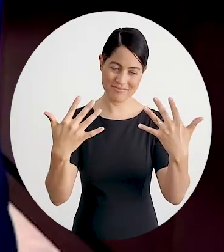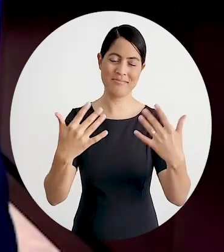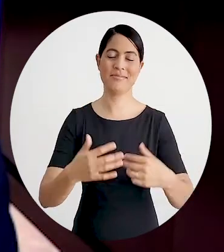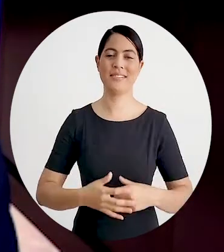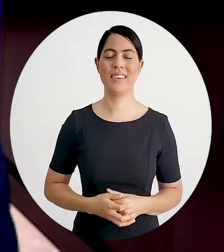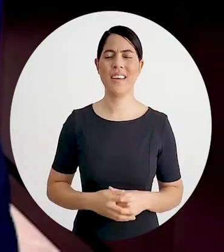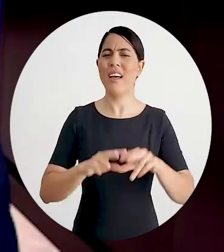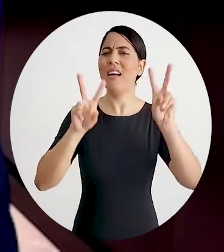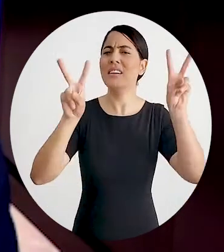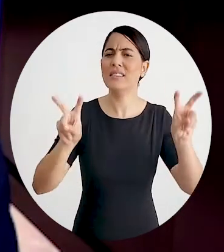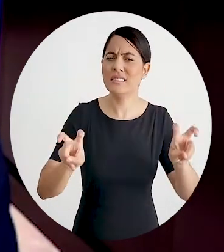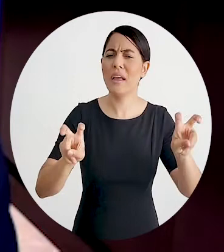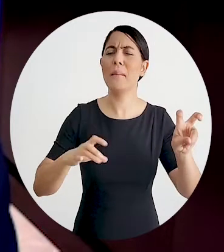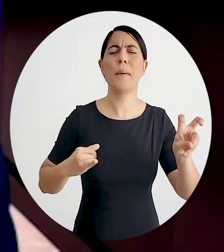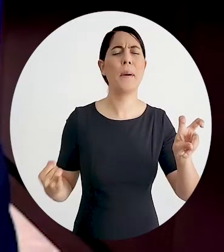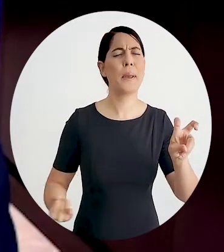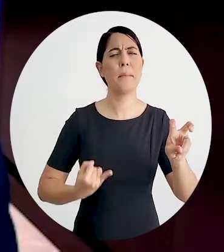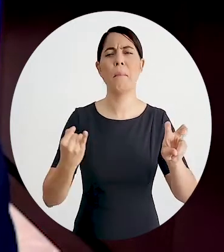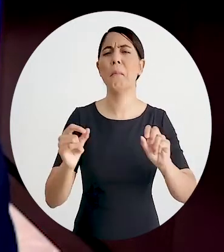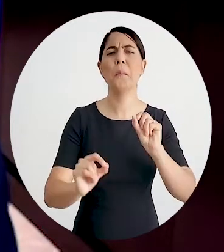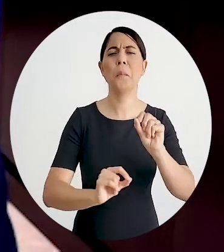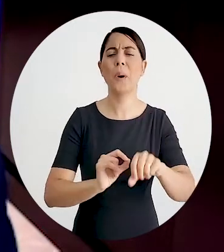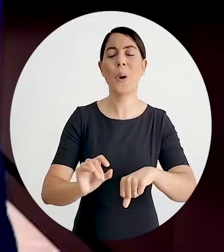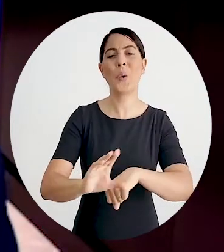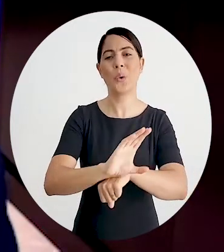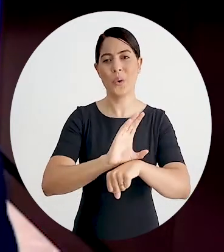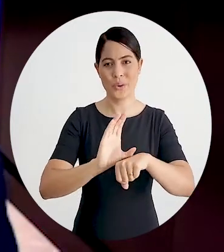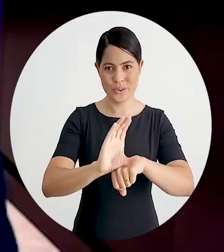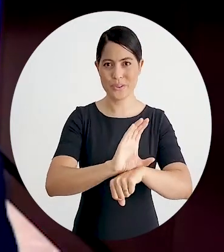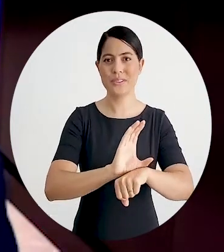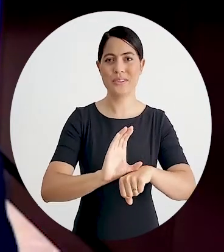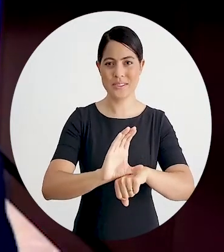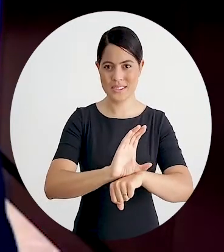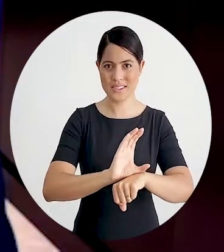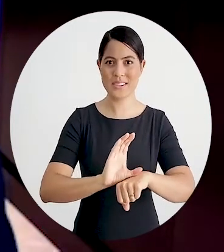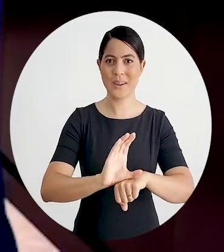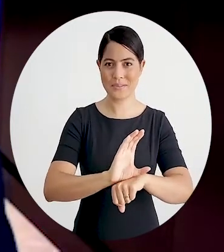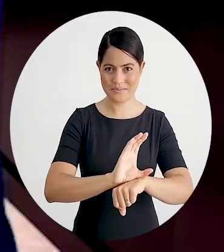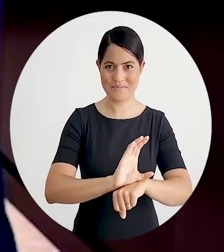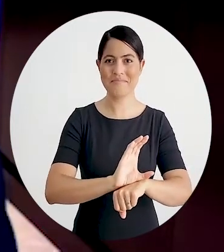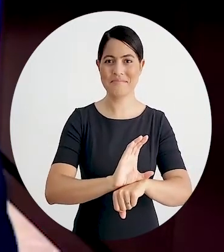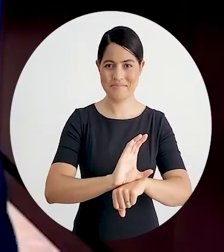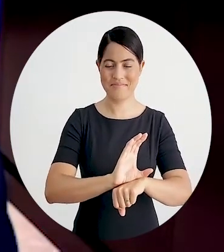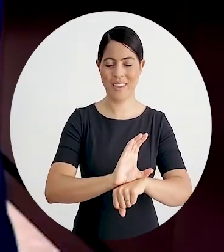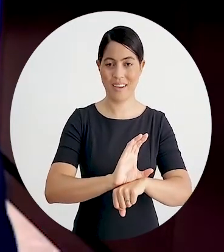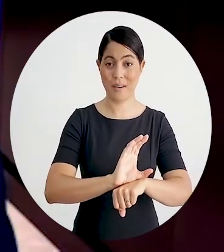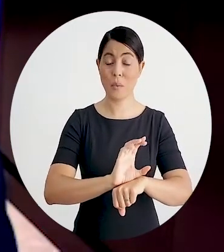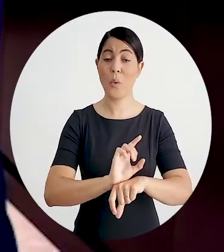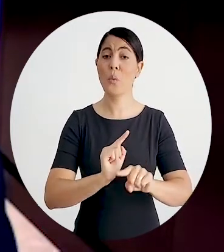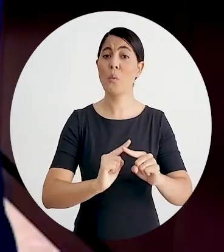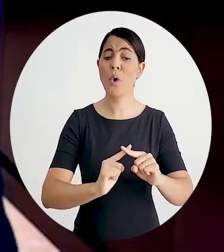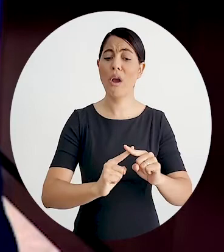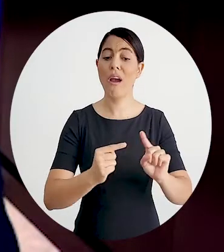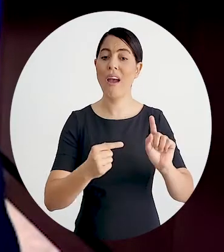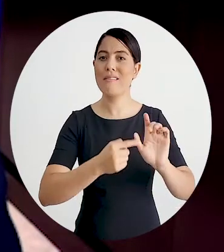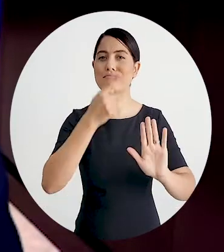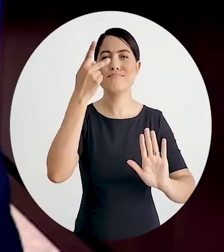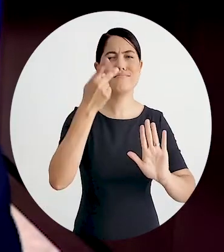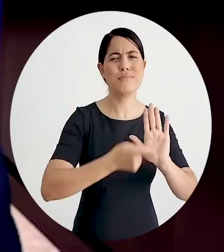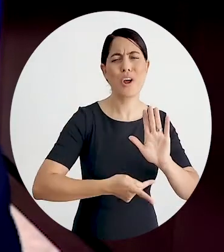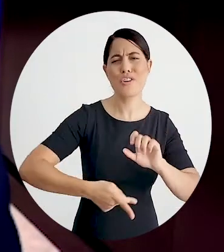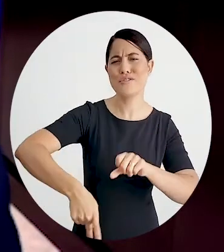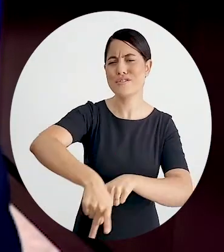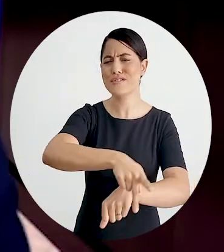escutam sobre um tema tão importante que é a Constituição da República, esse verdadeiro projeto de